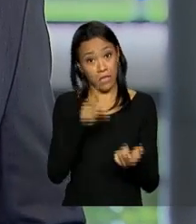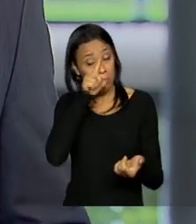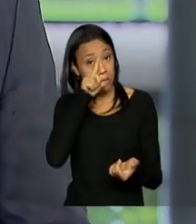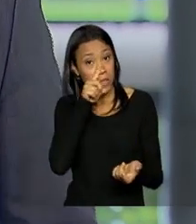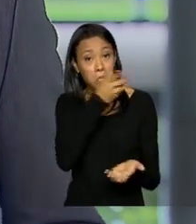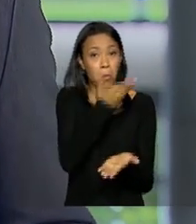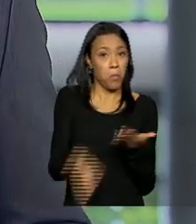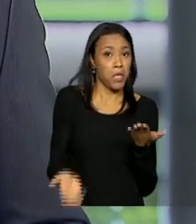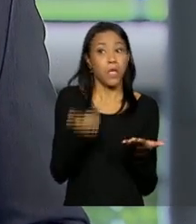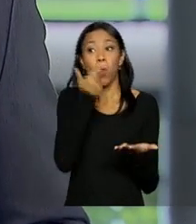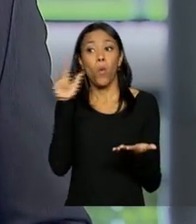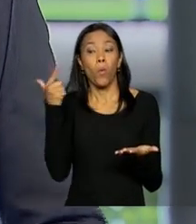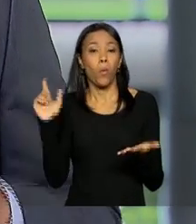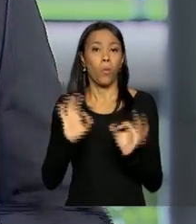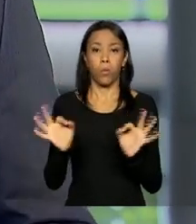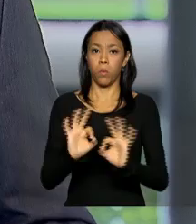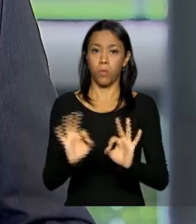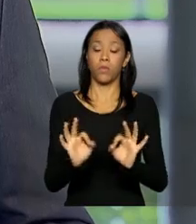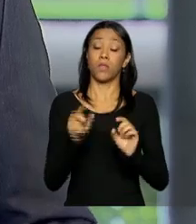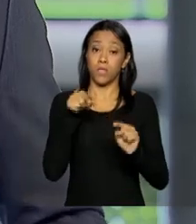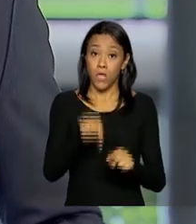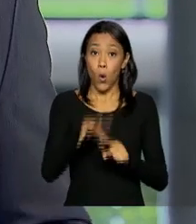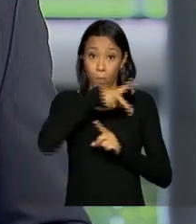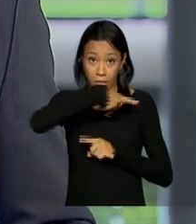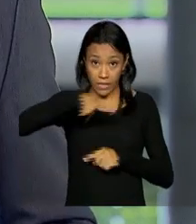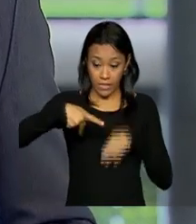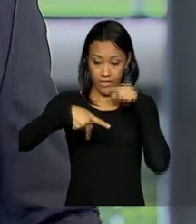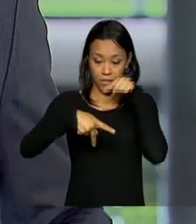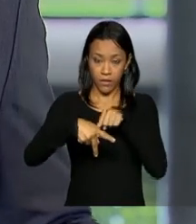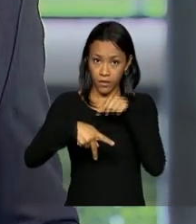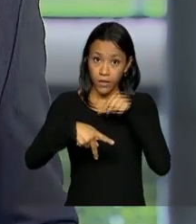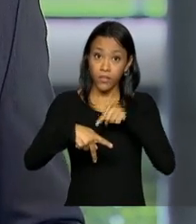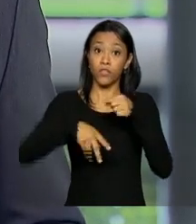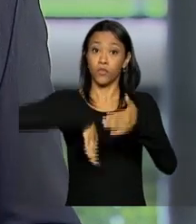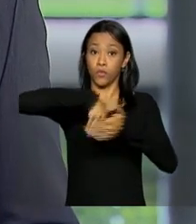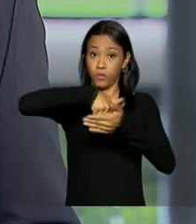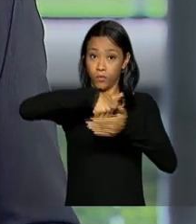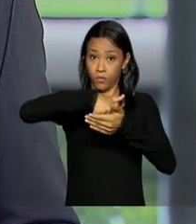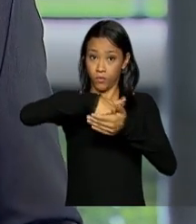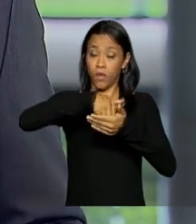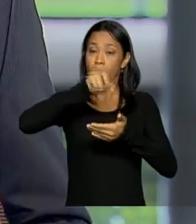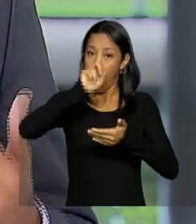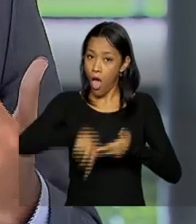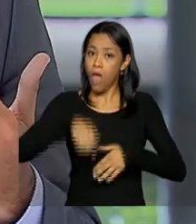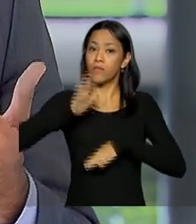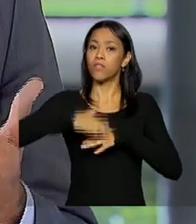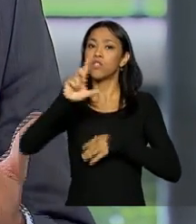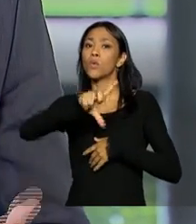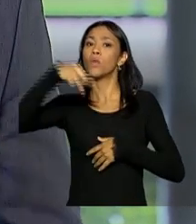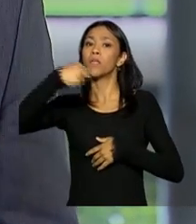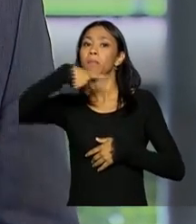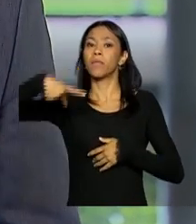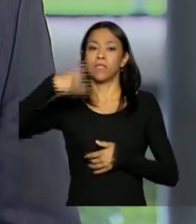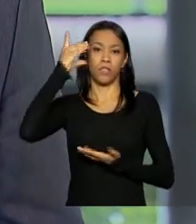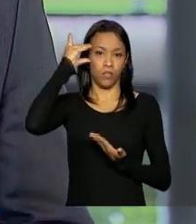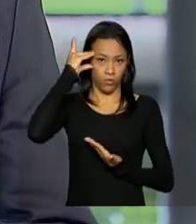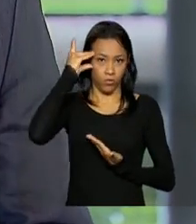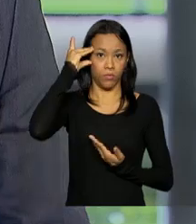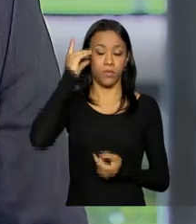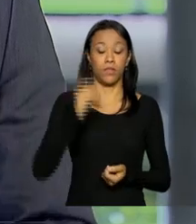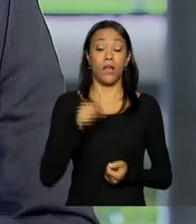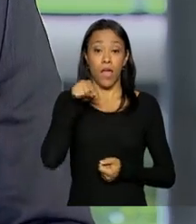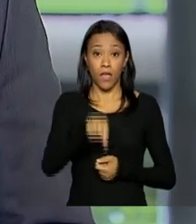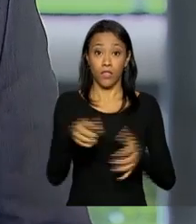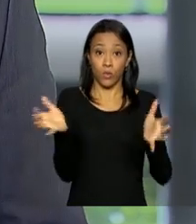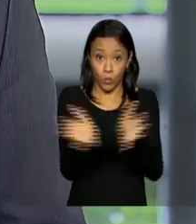órgãos de fiscalização o presidente da autoridade pública do futebol será nomeado pela presidenta Dilma russef o